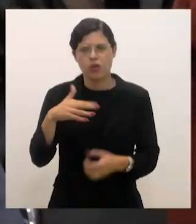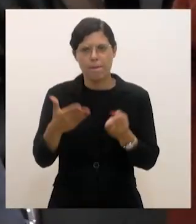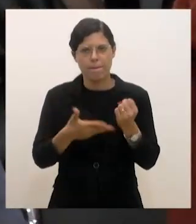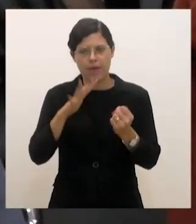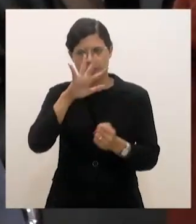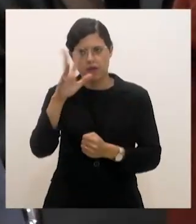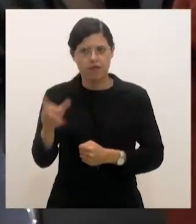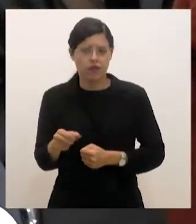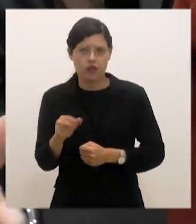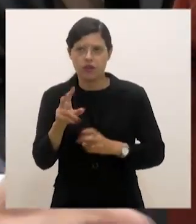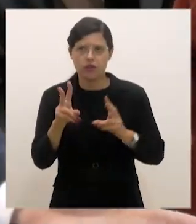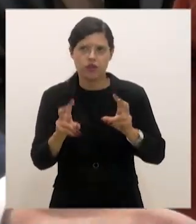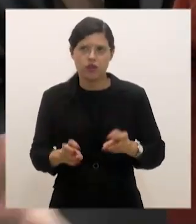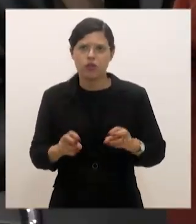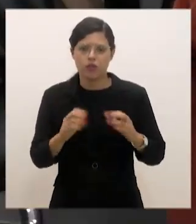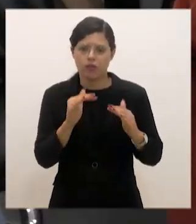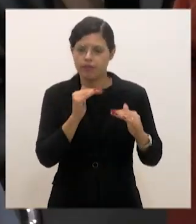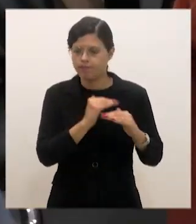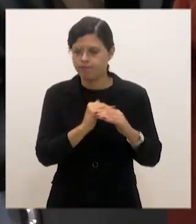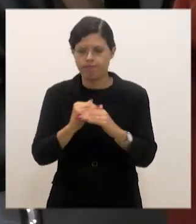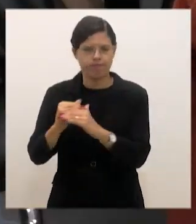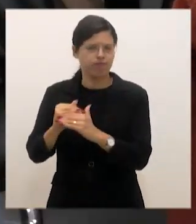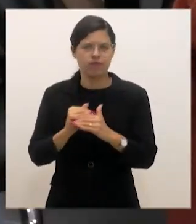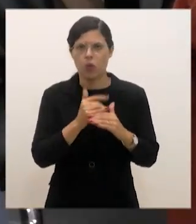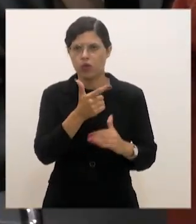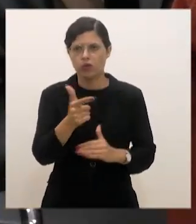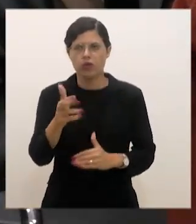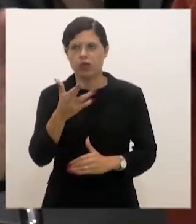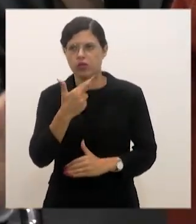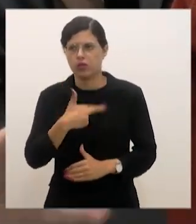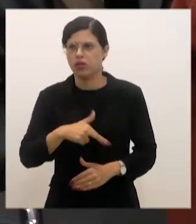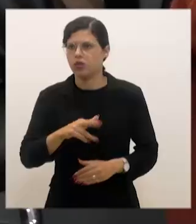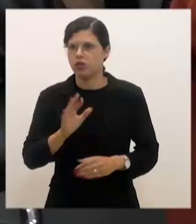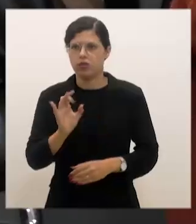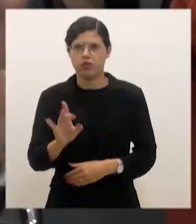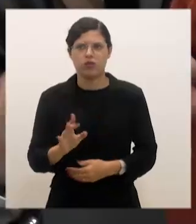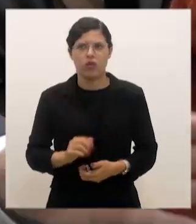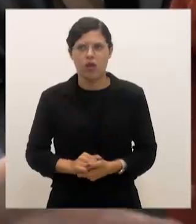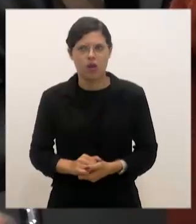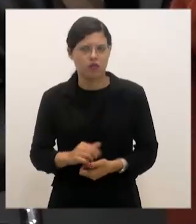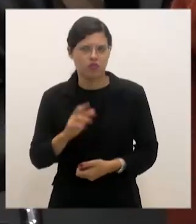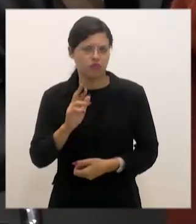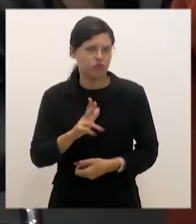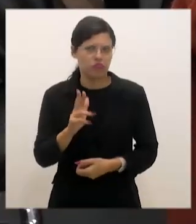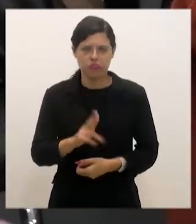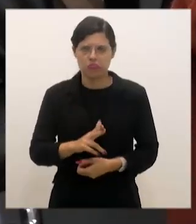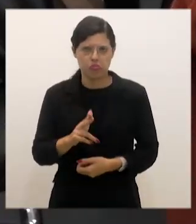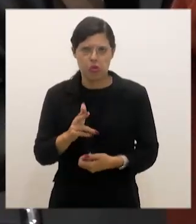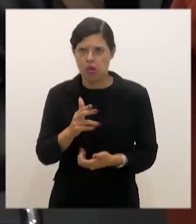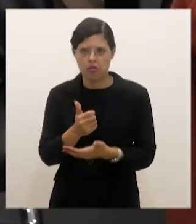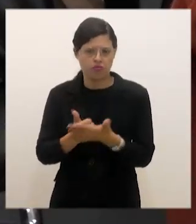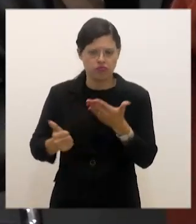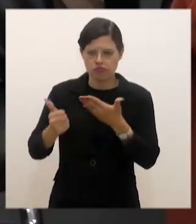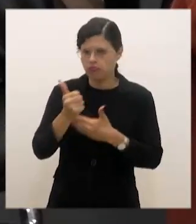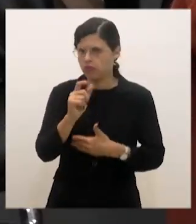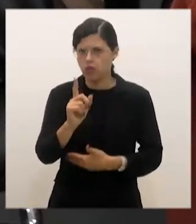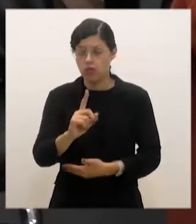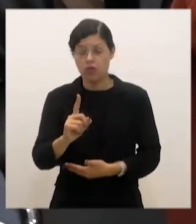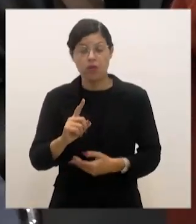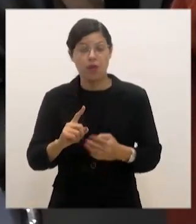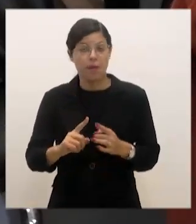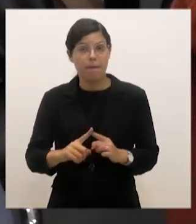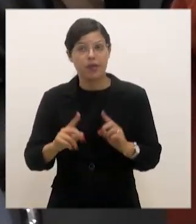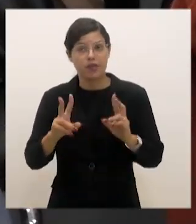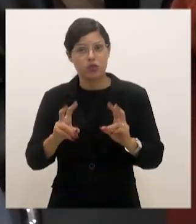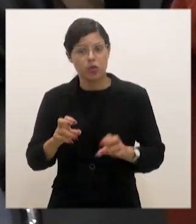questão de tratamento equânime com as demais religiões. Mais nada do que isso, não é nenhum privilégio, absolutamente nenhum. Mas é uma questão